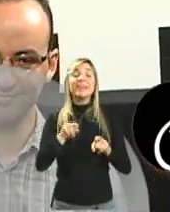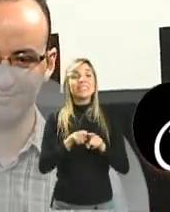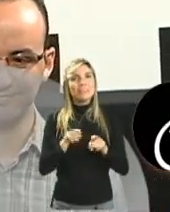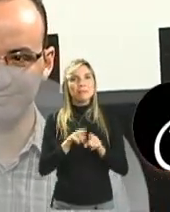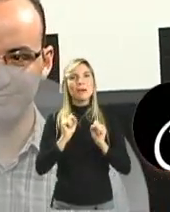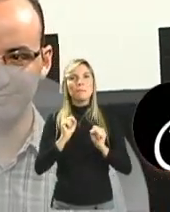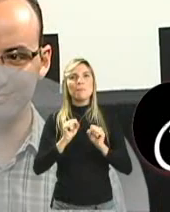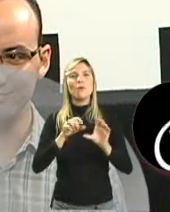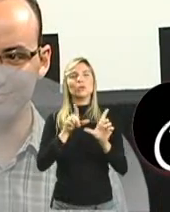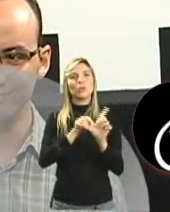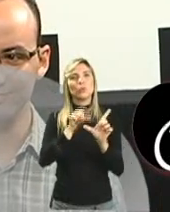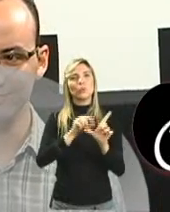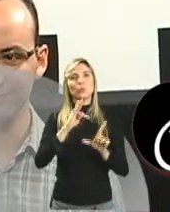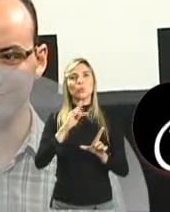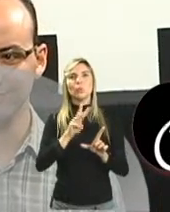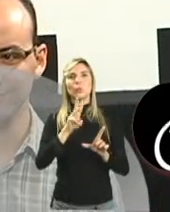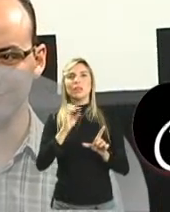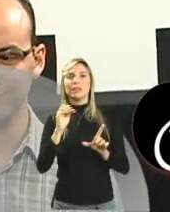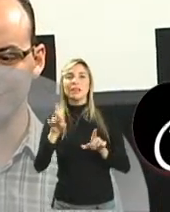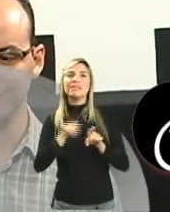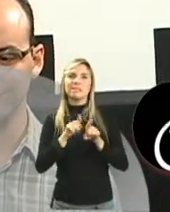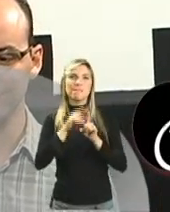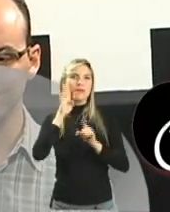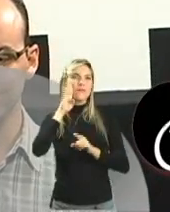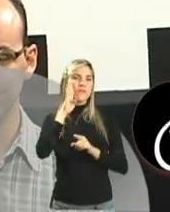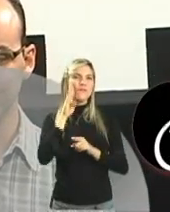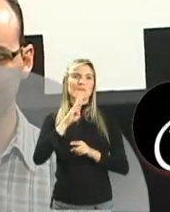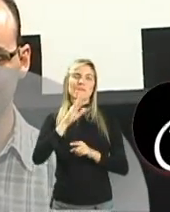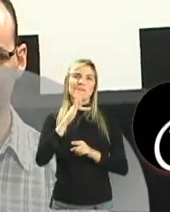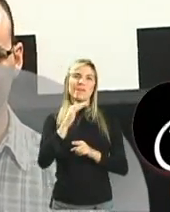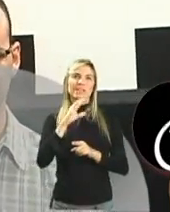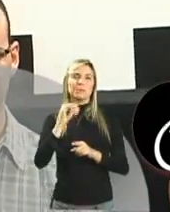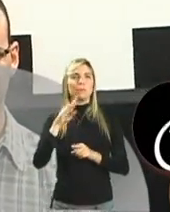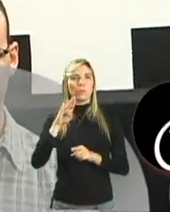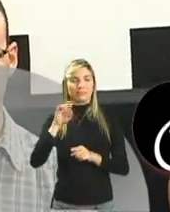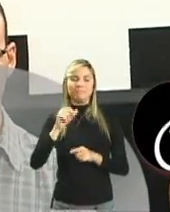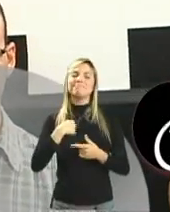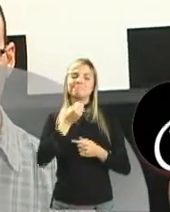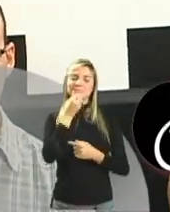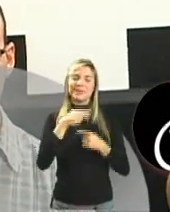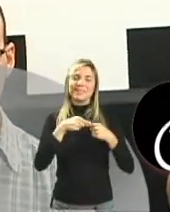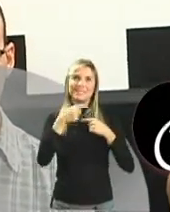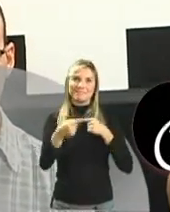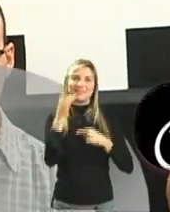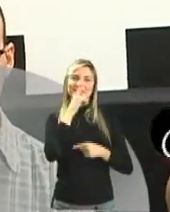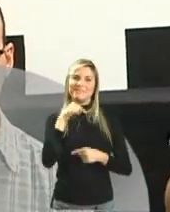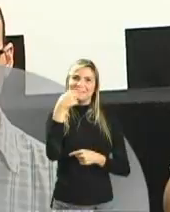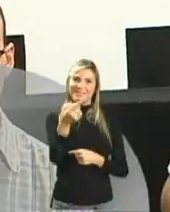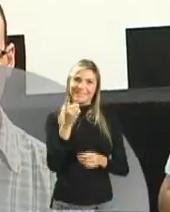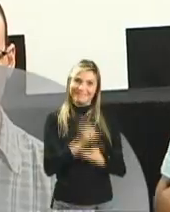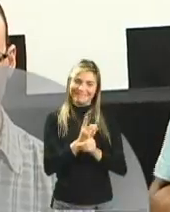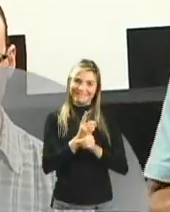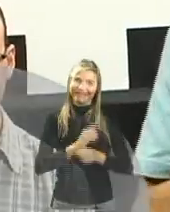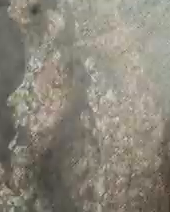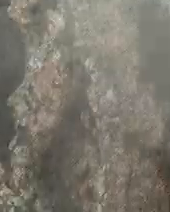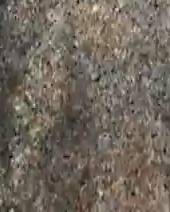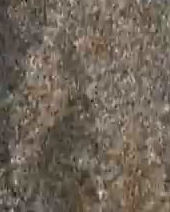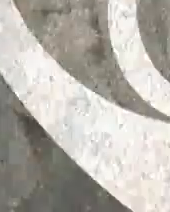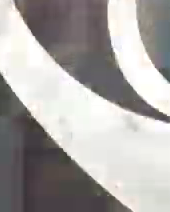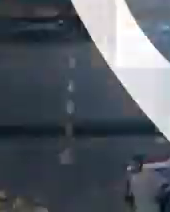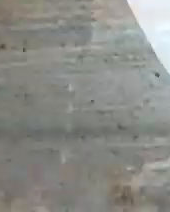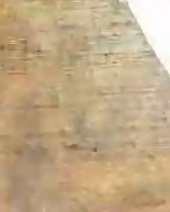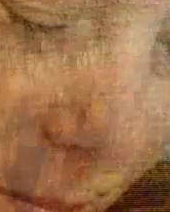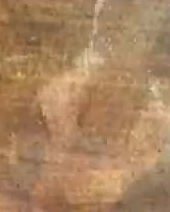questões@funed.edu.br. Também pode nos acompanhar no Twitter ou também no Facebook. Então, boa semana. Até domingo que vem. Tchau.